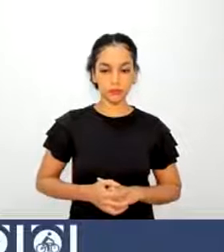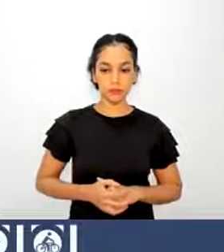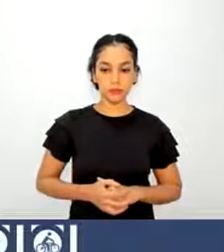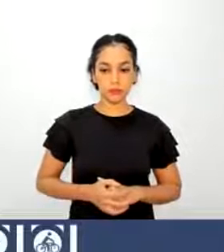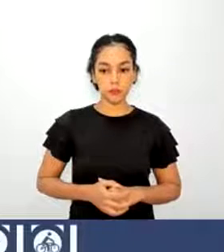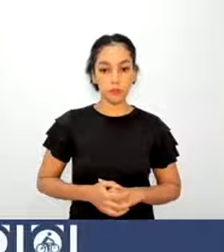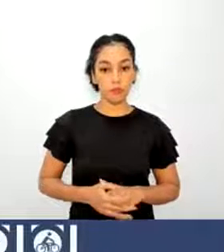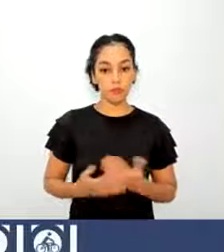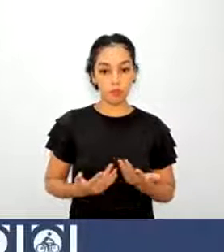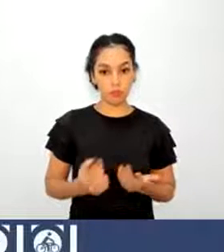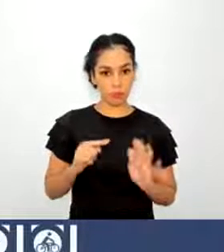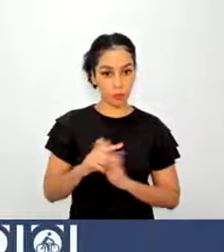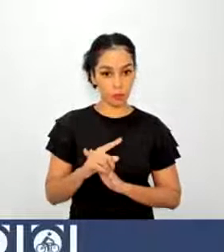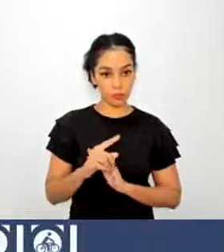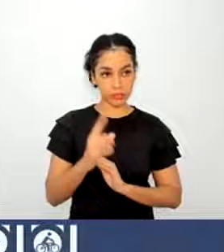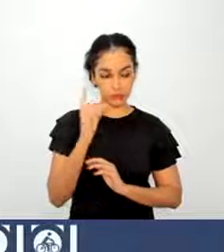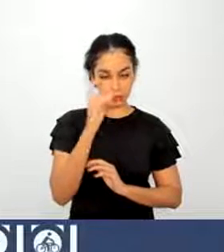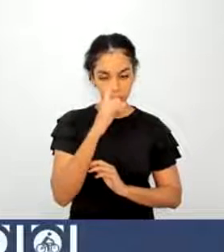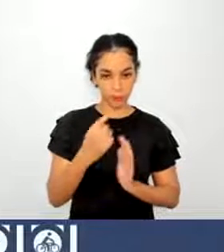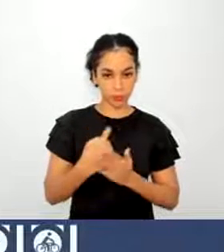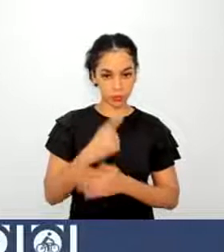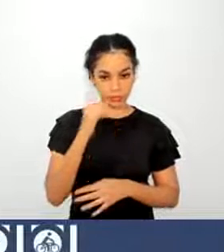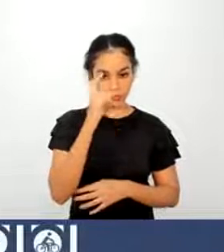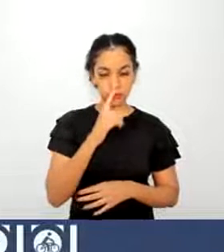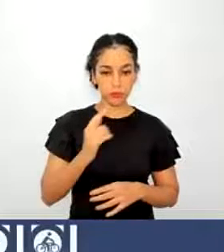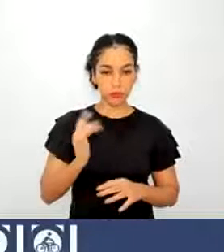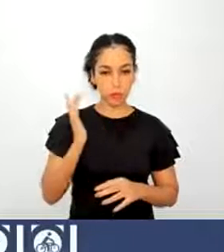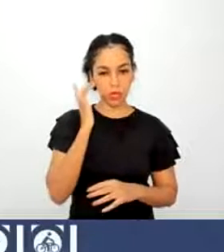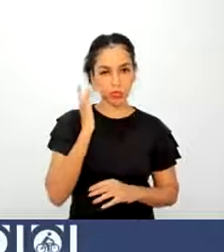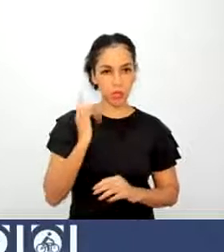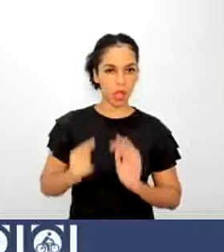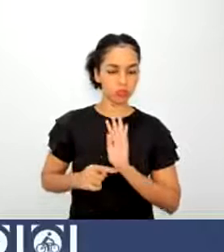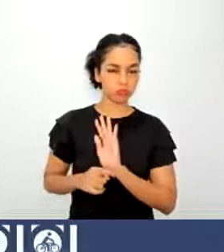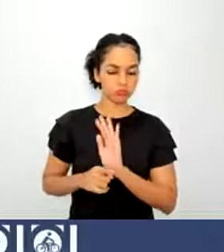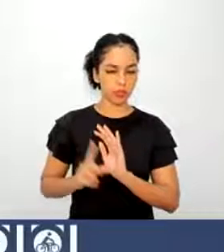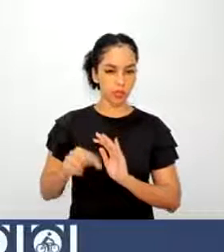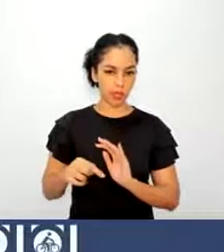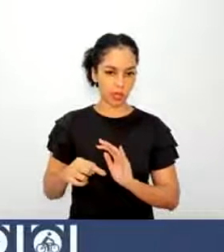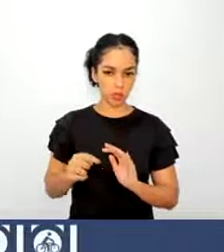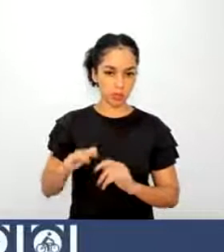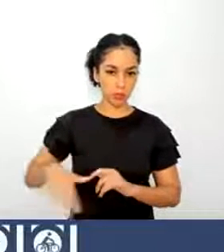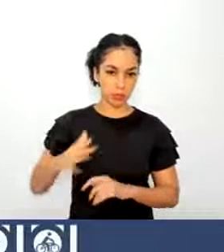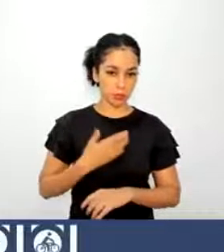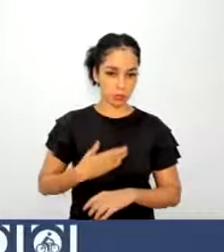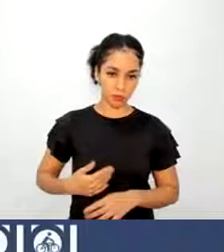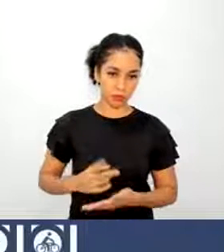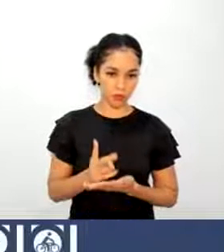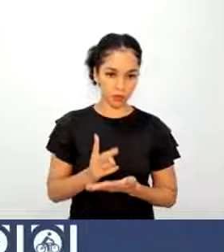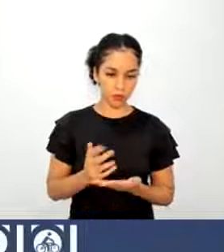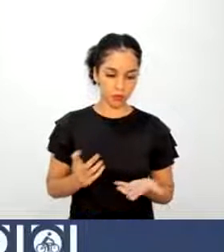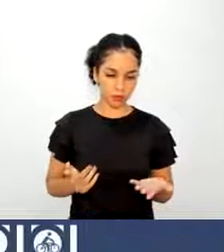A pergunta é difícil, né? Eu acho que o benefício é o benefício do espaço público mesmo, né? Você